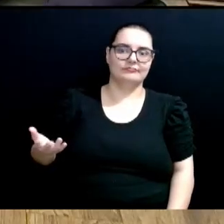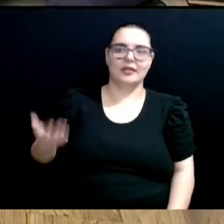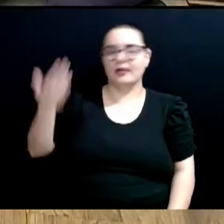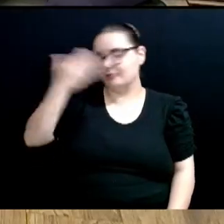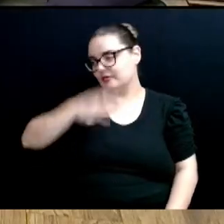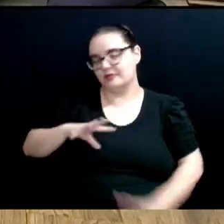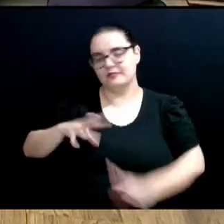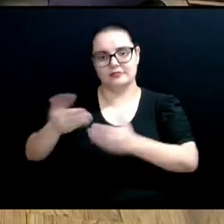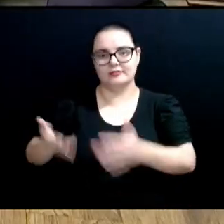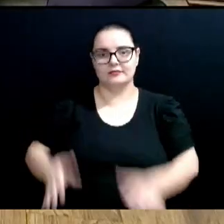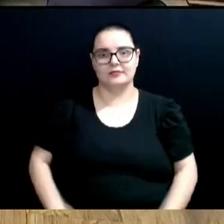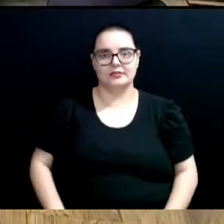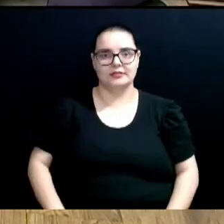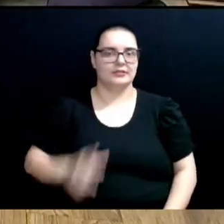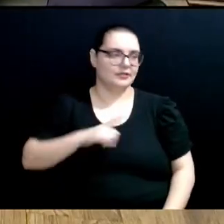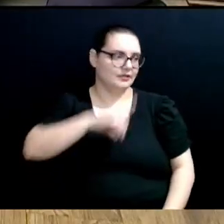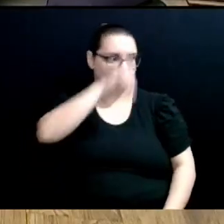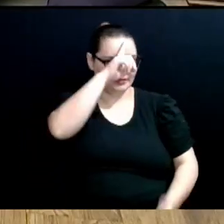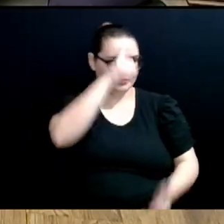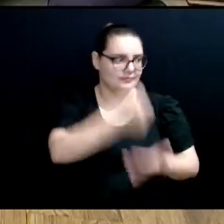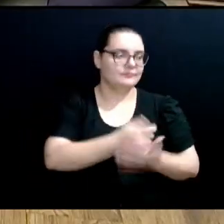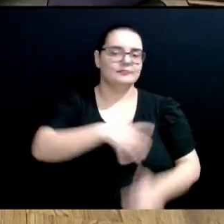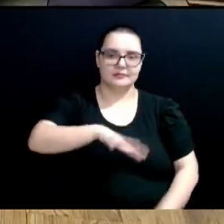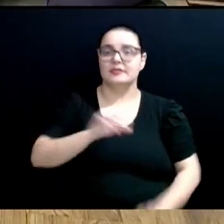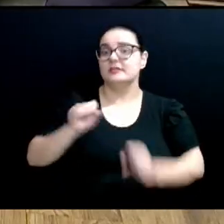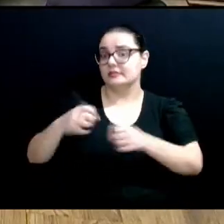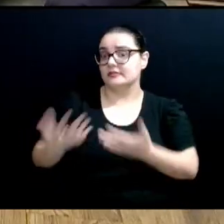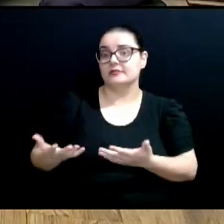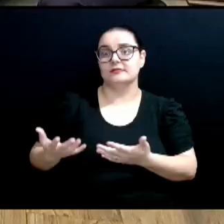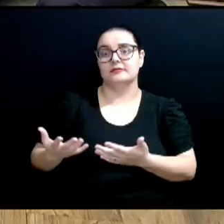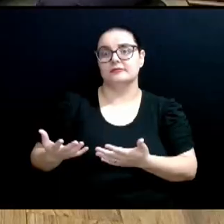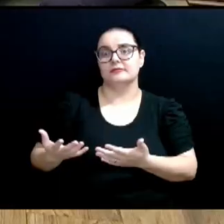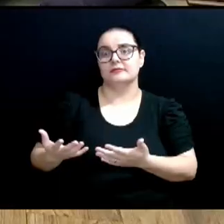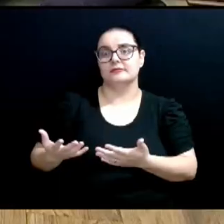ter decidido entre os congressistas. Era uma questão terminantemente